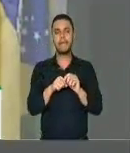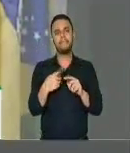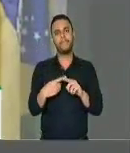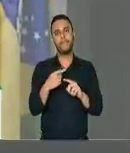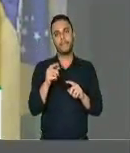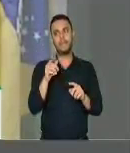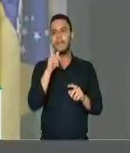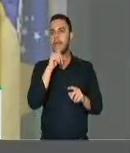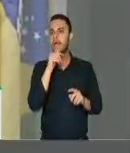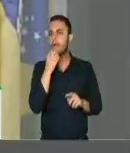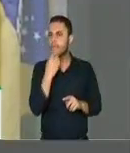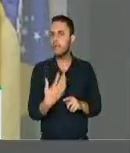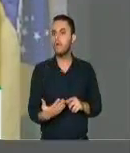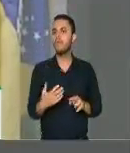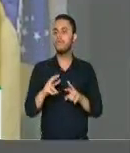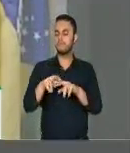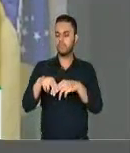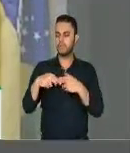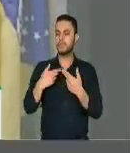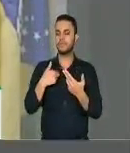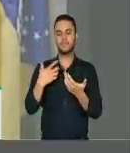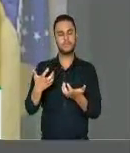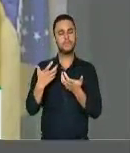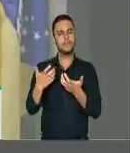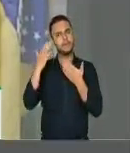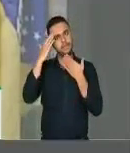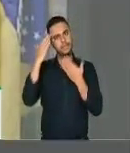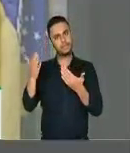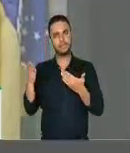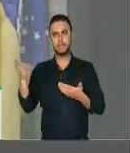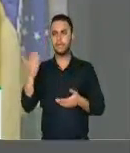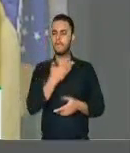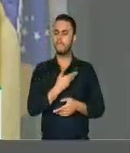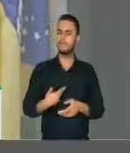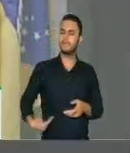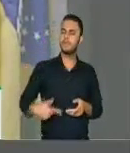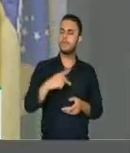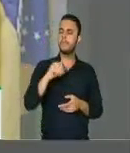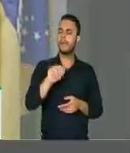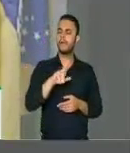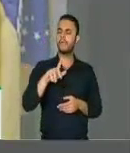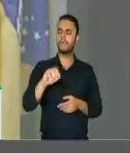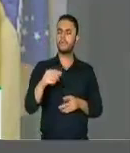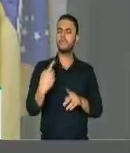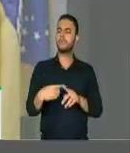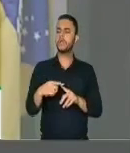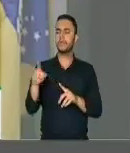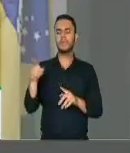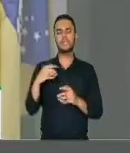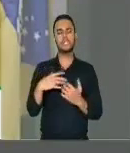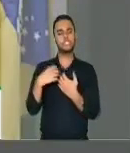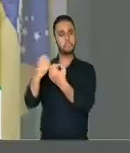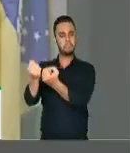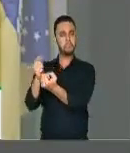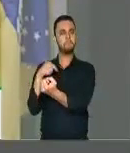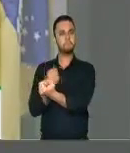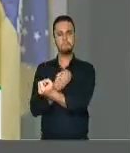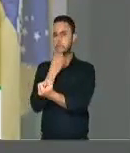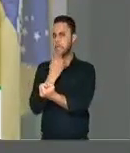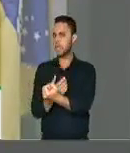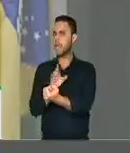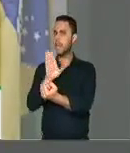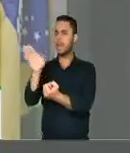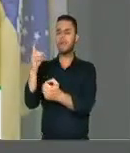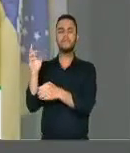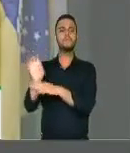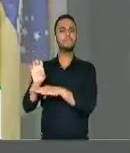agradecer ao governador Paulo Câmara, que nos recebeu tão bem no querido estado de Pernambuco, para nos